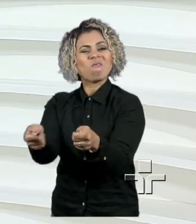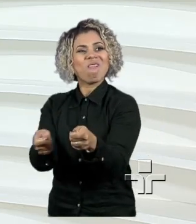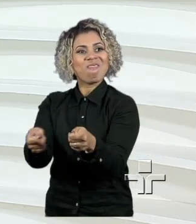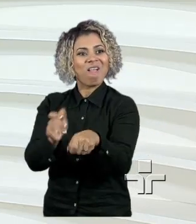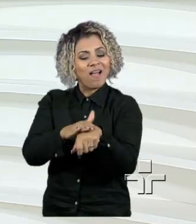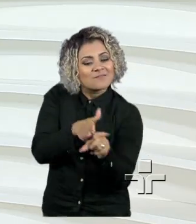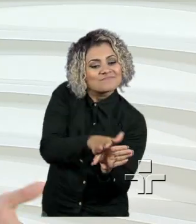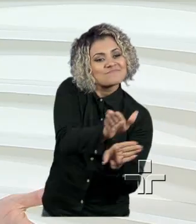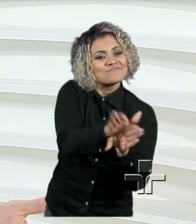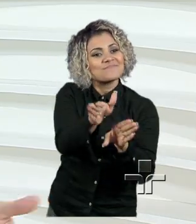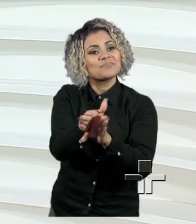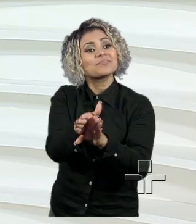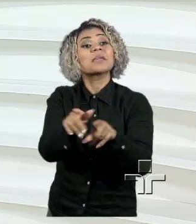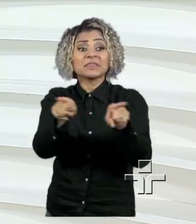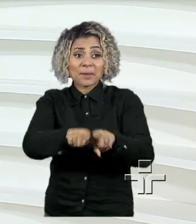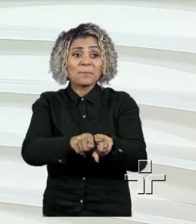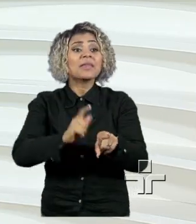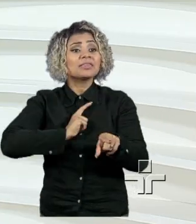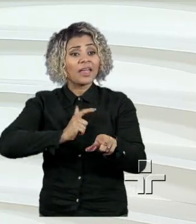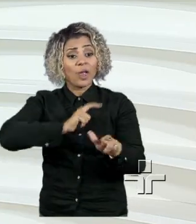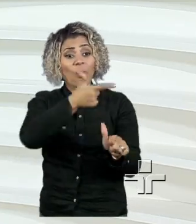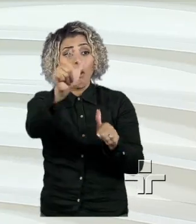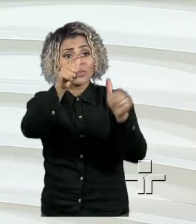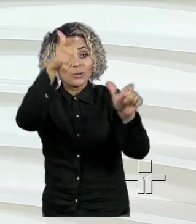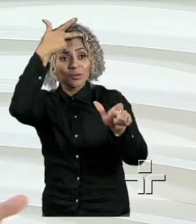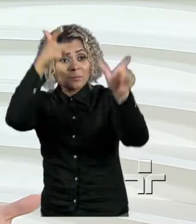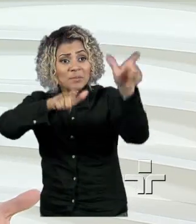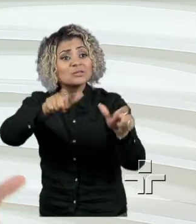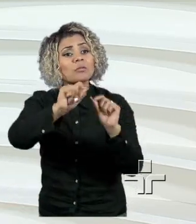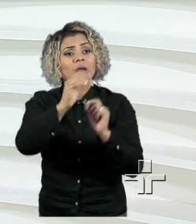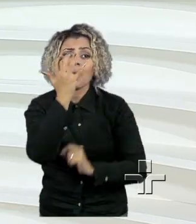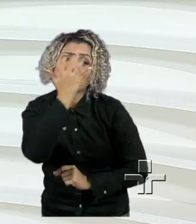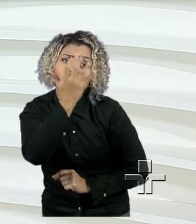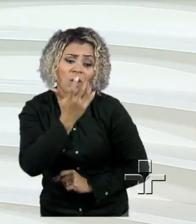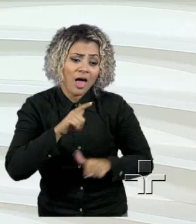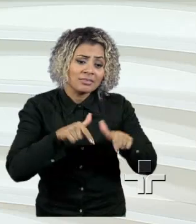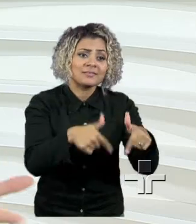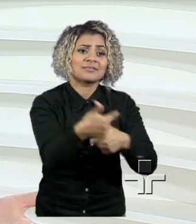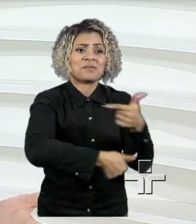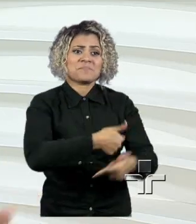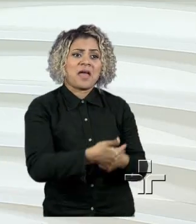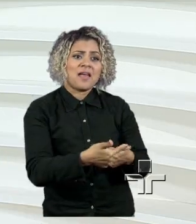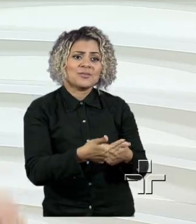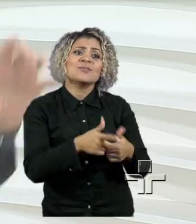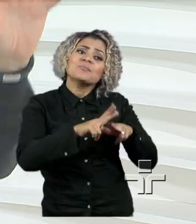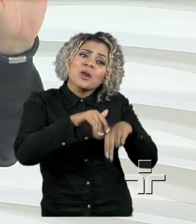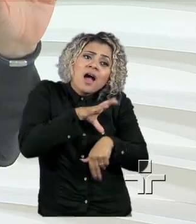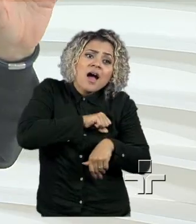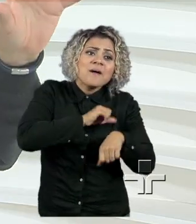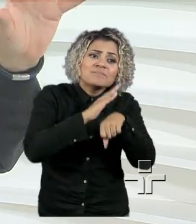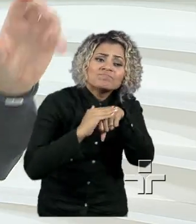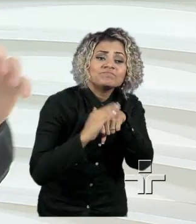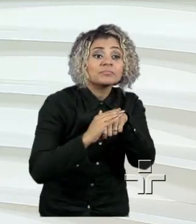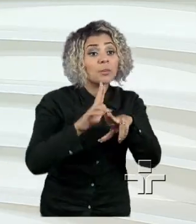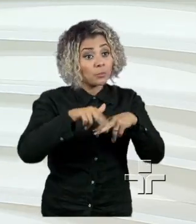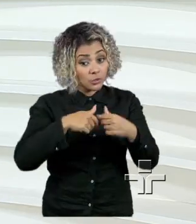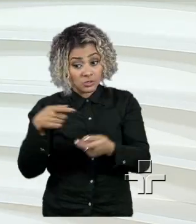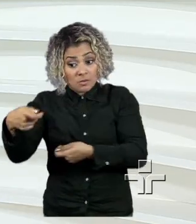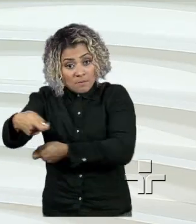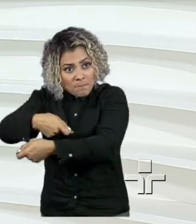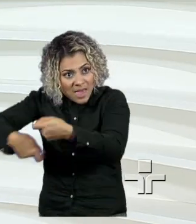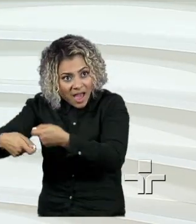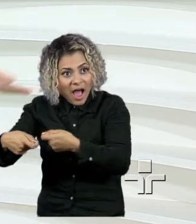tensão positiva, tem uma série de muita gente apaixonada. Então, essa mistura, mercado promissor,